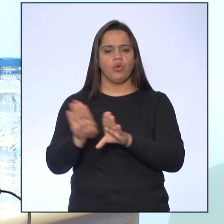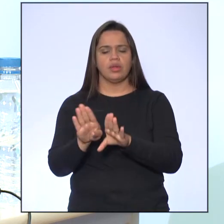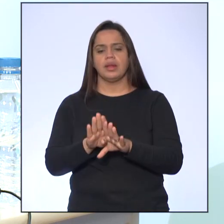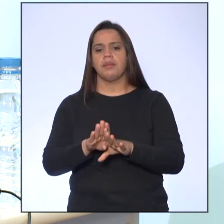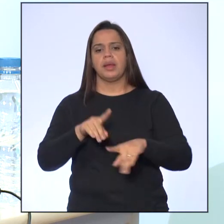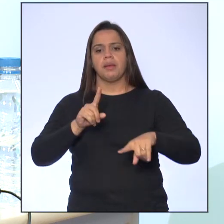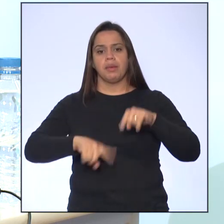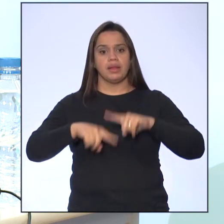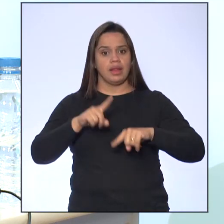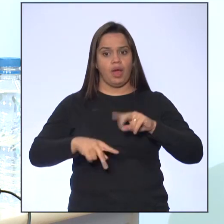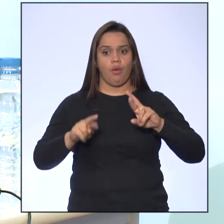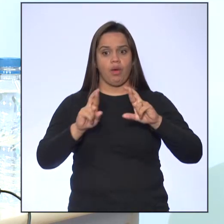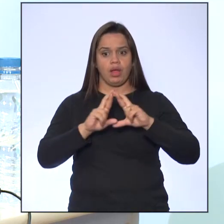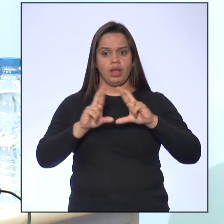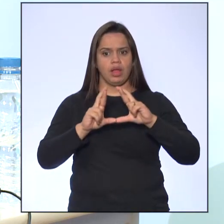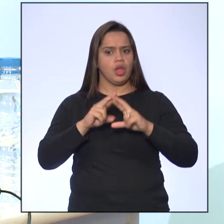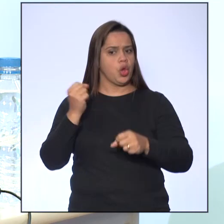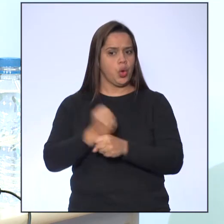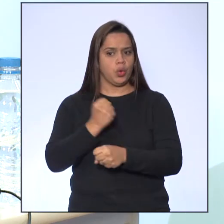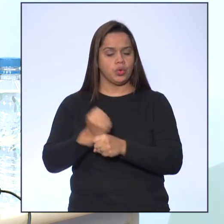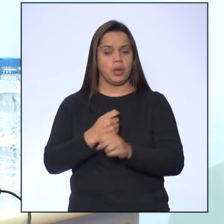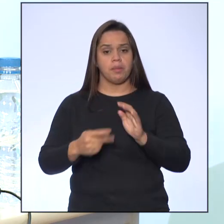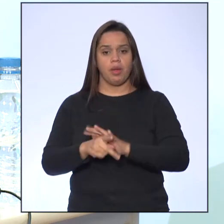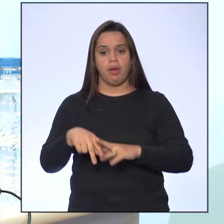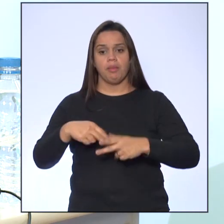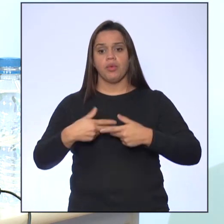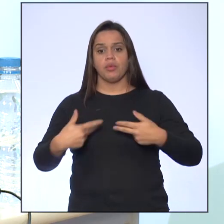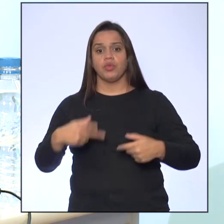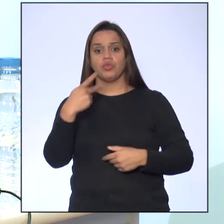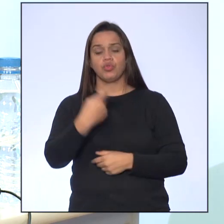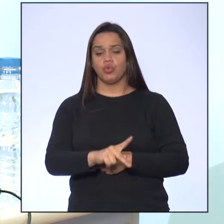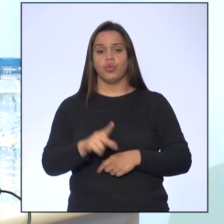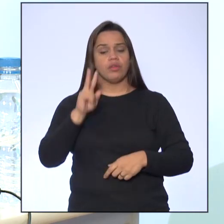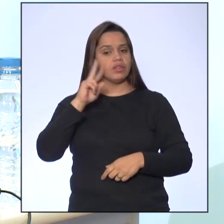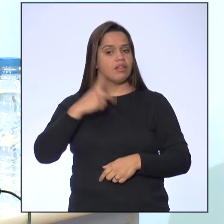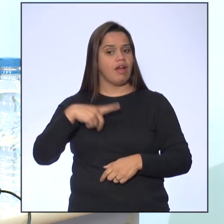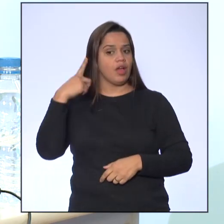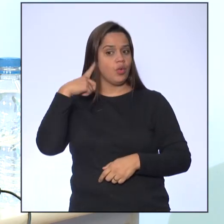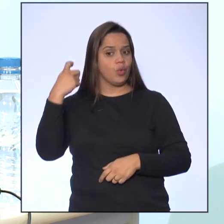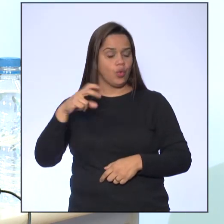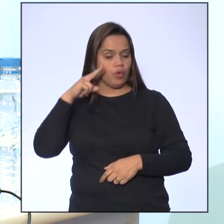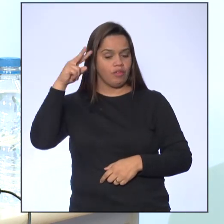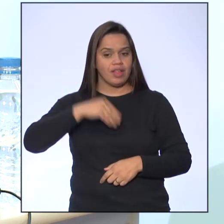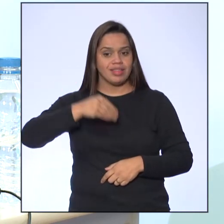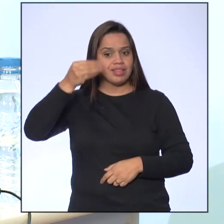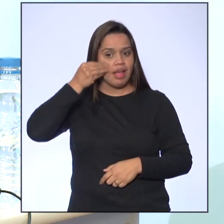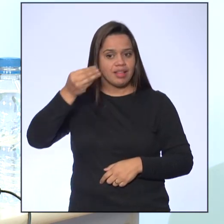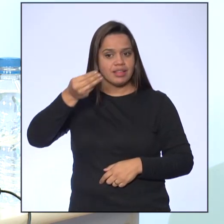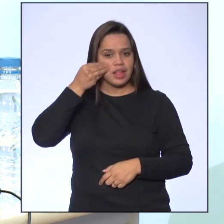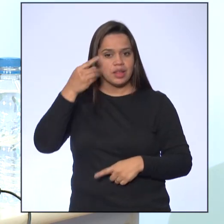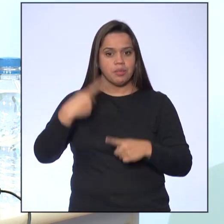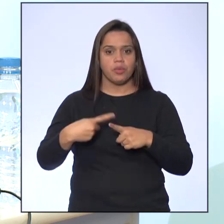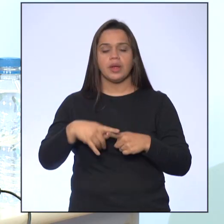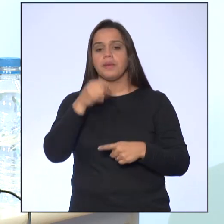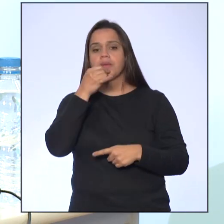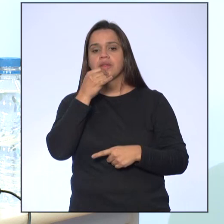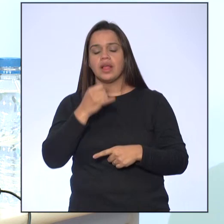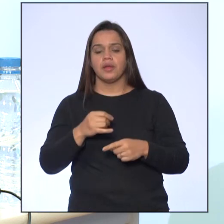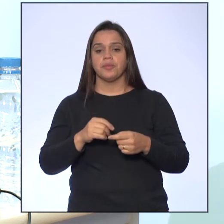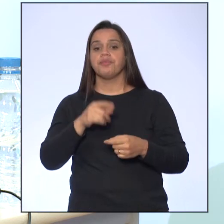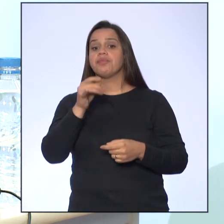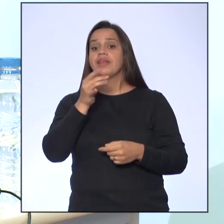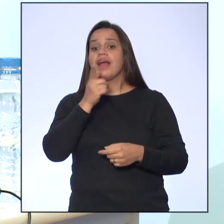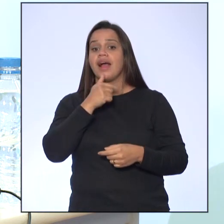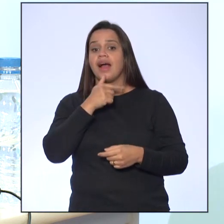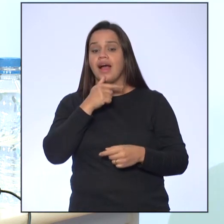às vezes, testa, constrói os seus próprios objetos e tira som deles. Você vai perceber que são sons bem diferentes. Por exemplo, encher copos d'água